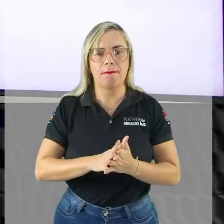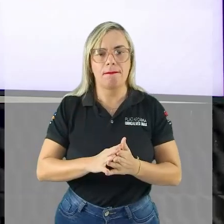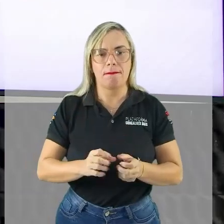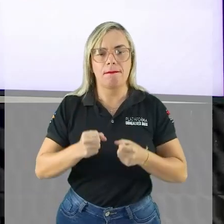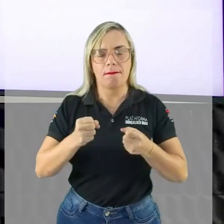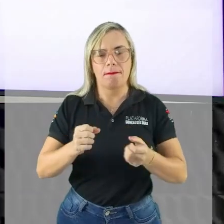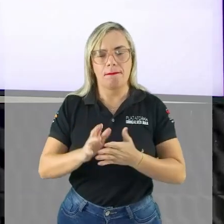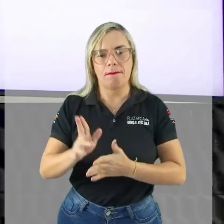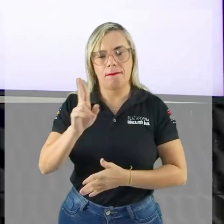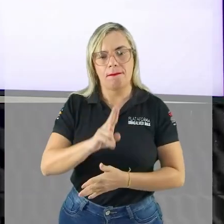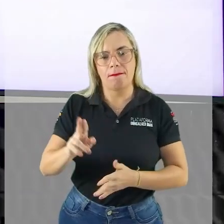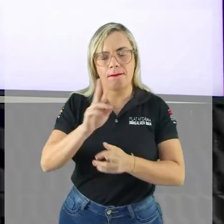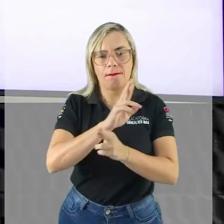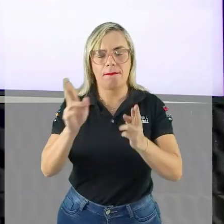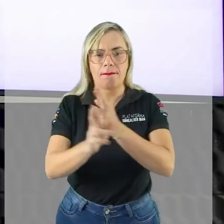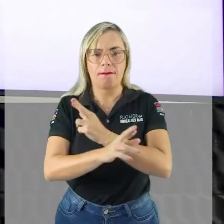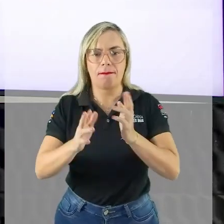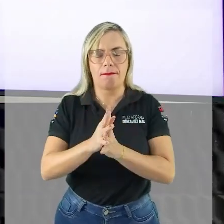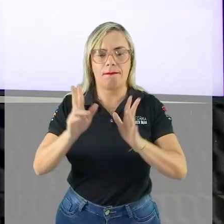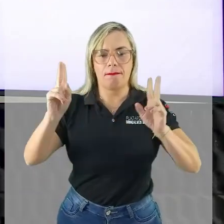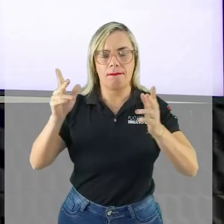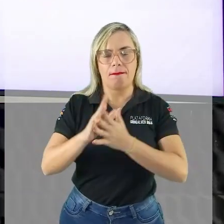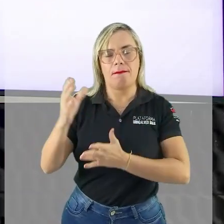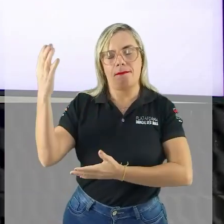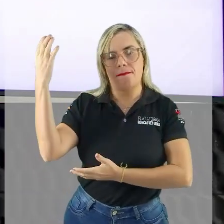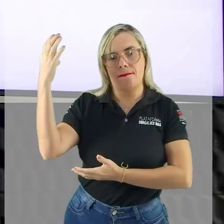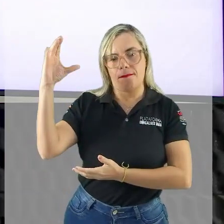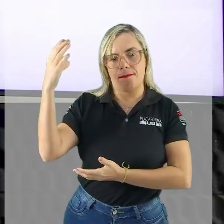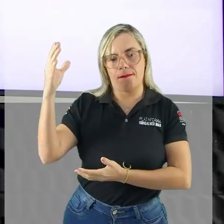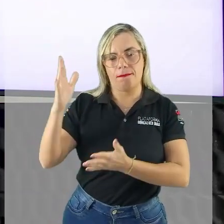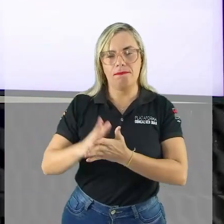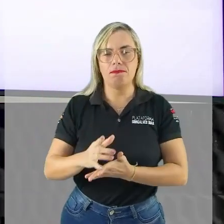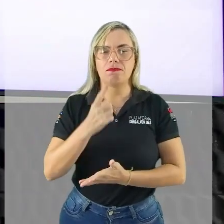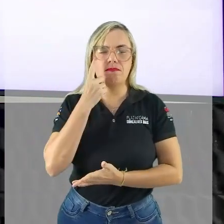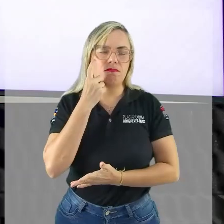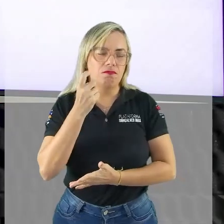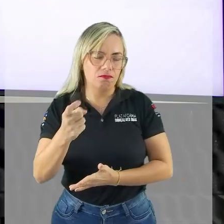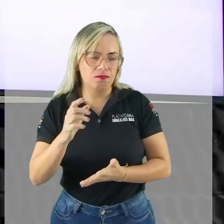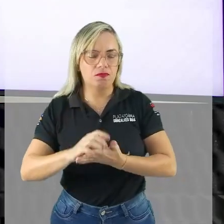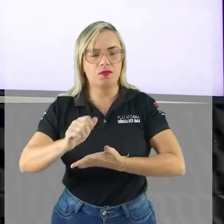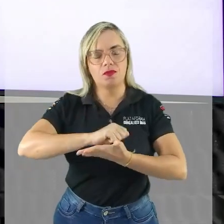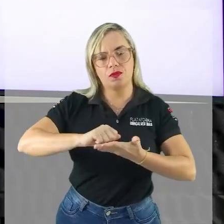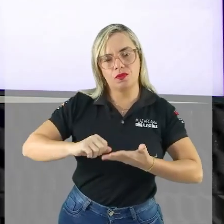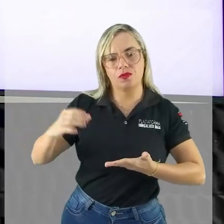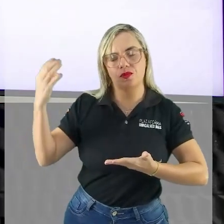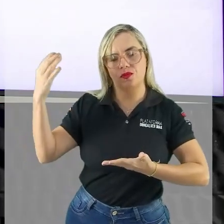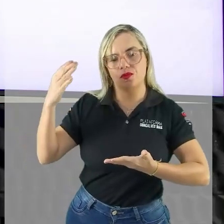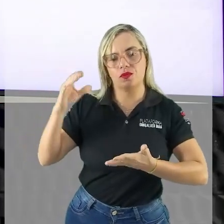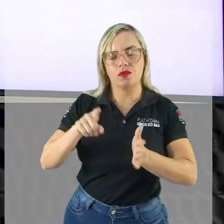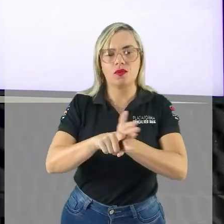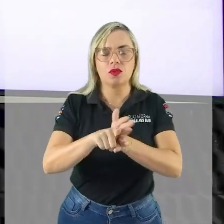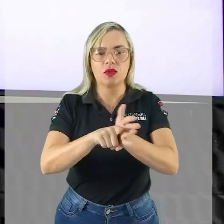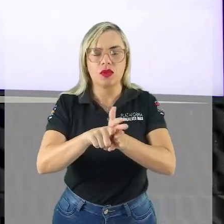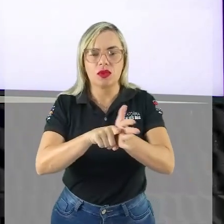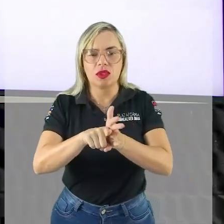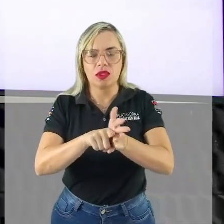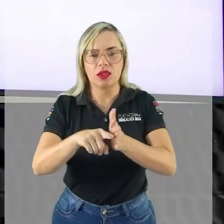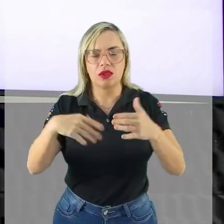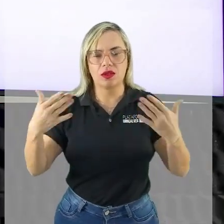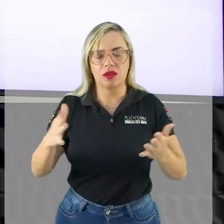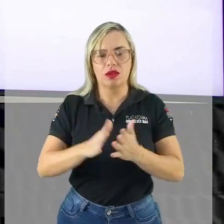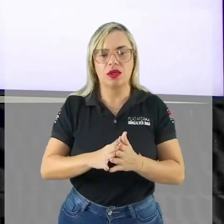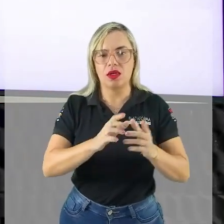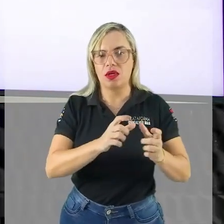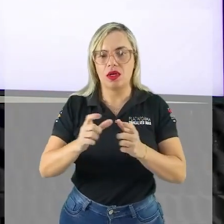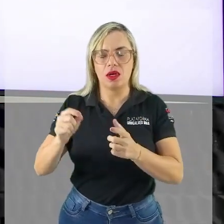for algo relacionado à ciência, é interessante que você cite um cientista, né? Então, cada qual, no seu cada qual, diria